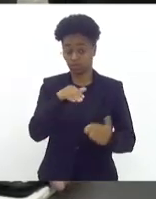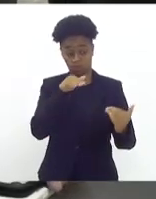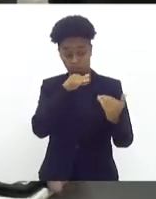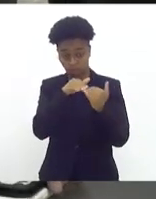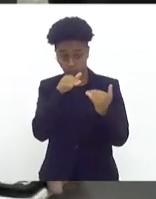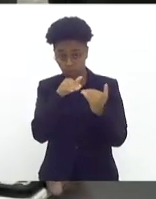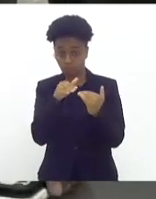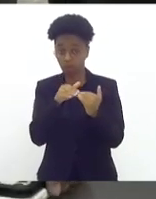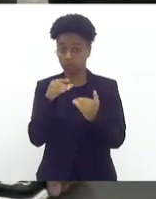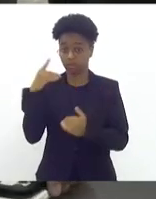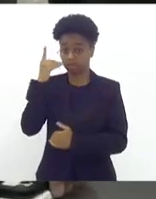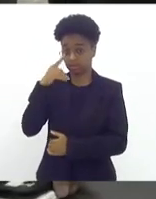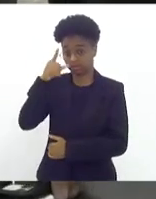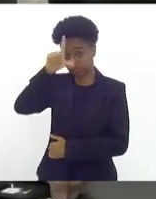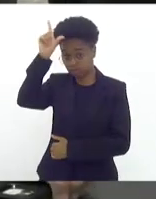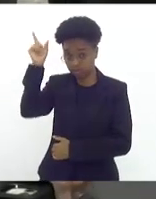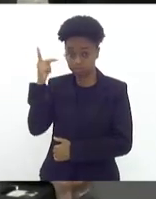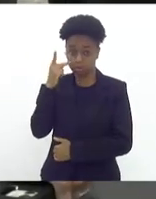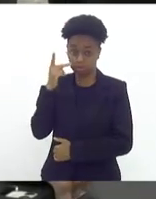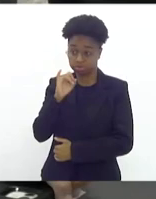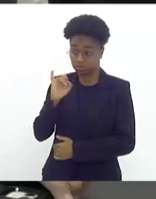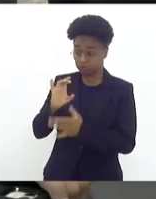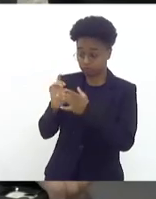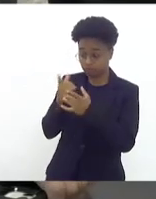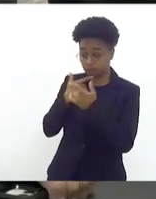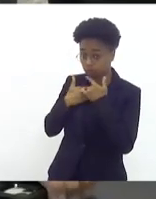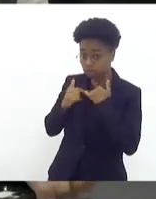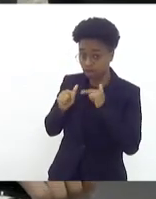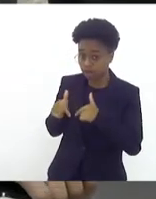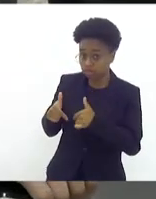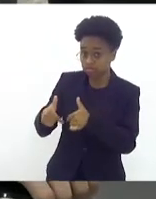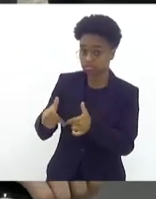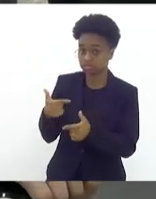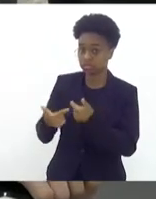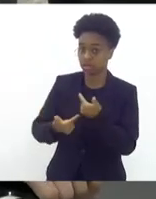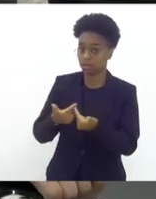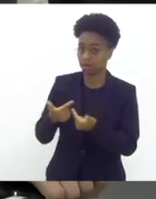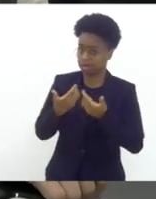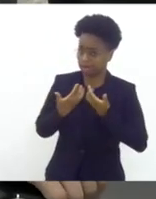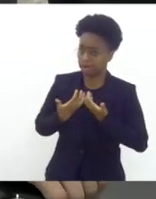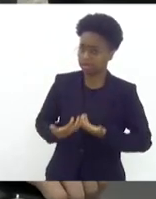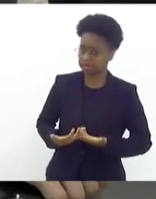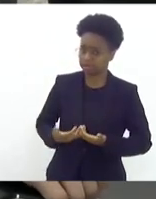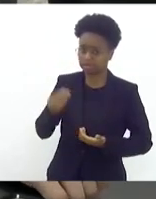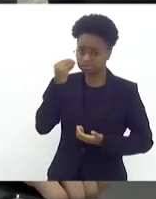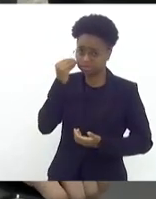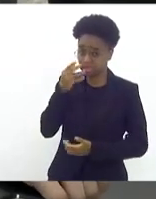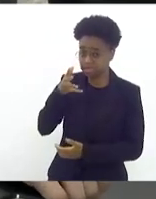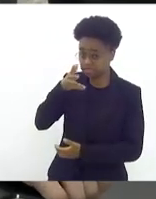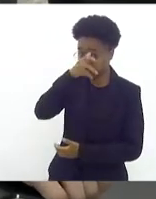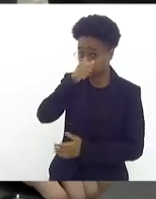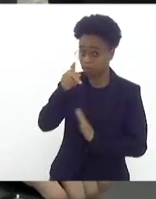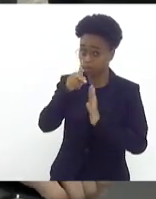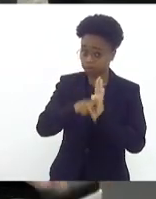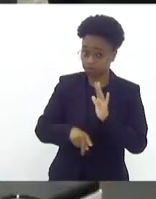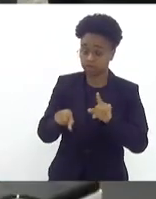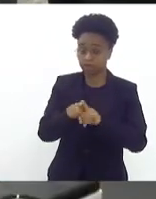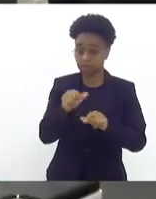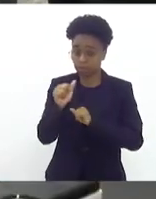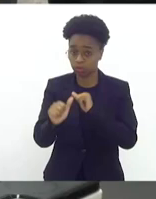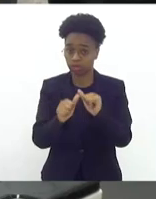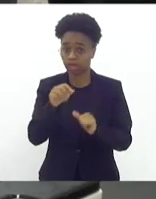Paulo se predispor a fazer esse trabalho exaustivo aí de salvar o projeto, transformá-lo em